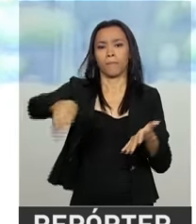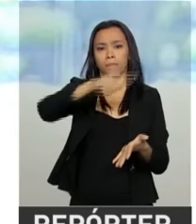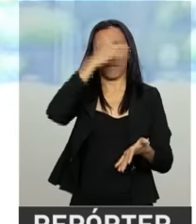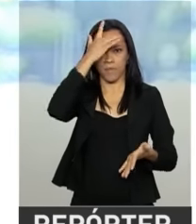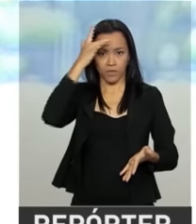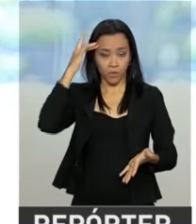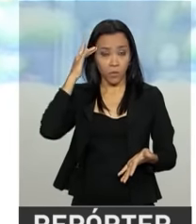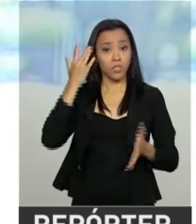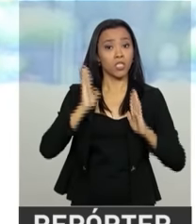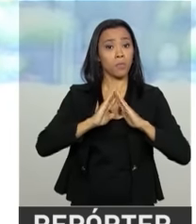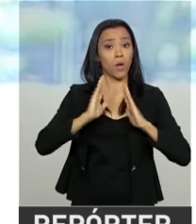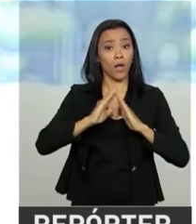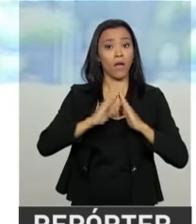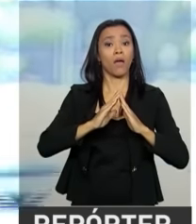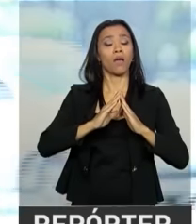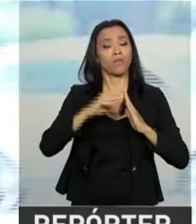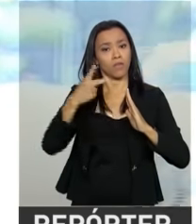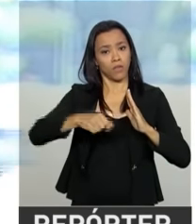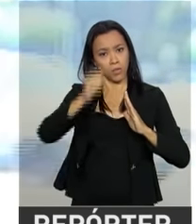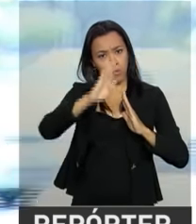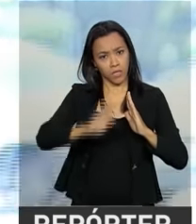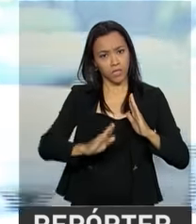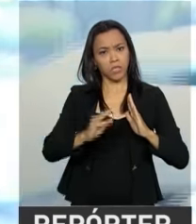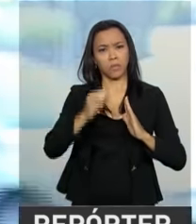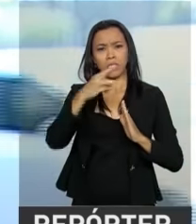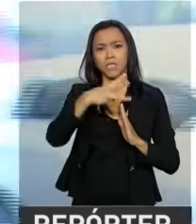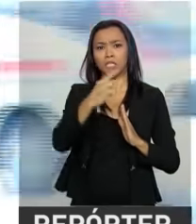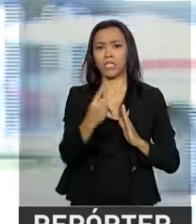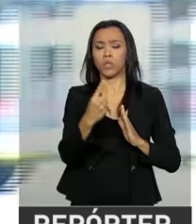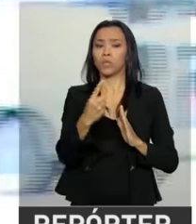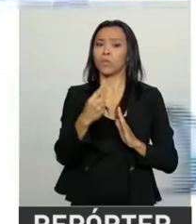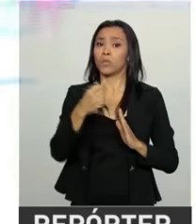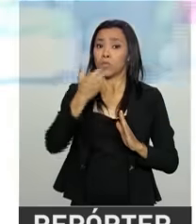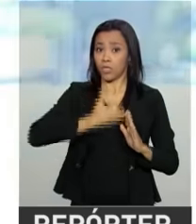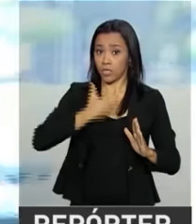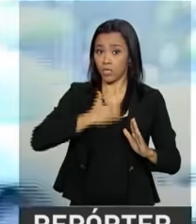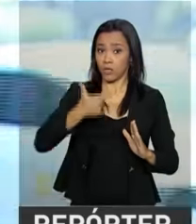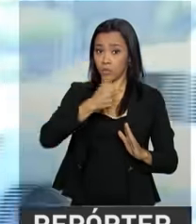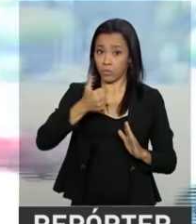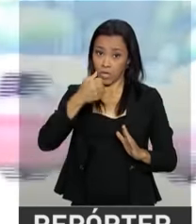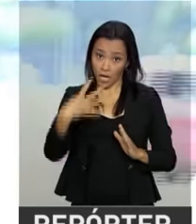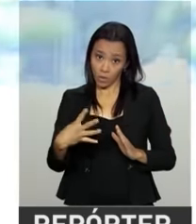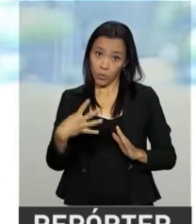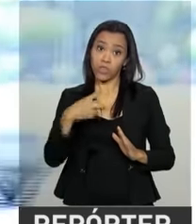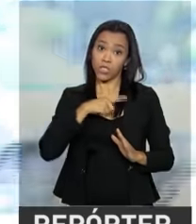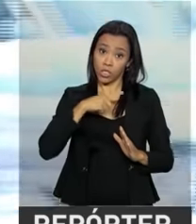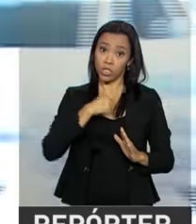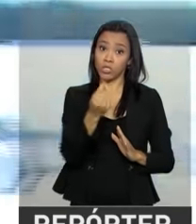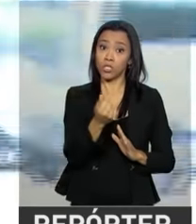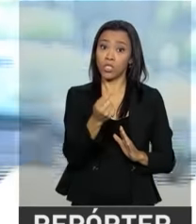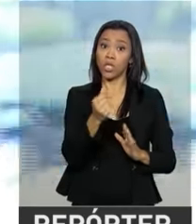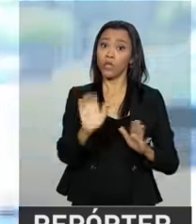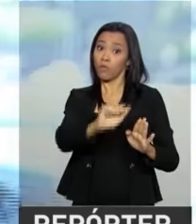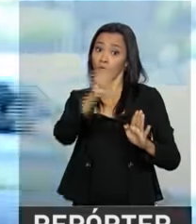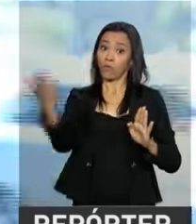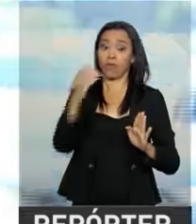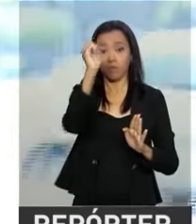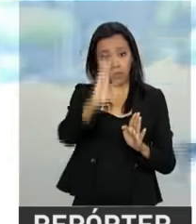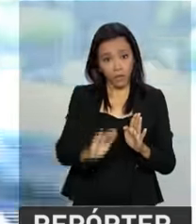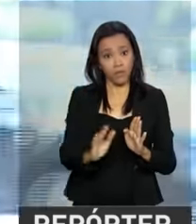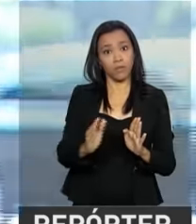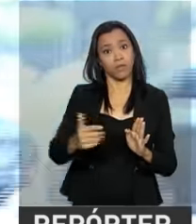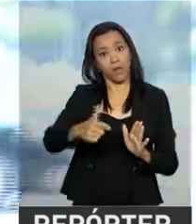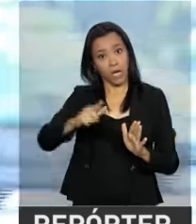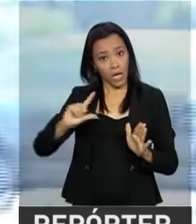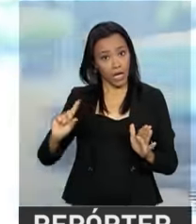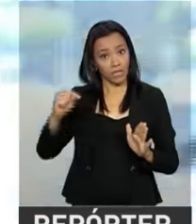que moravam no Brasil em 31 de dezembro de 2014 e tinham recursos no exterior